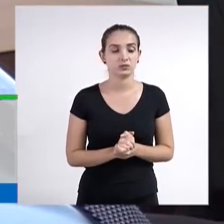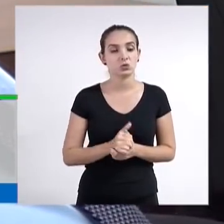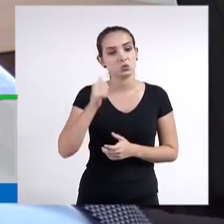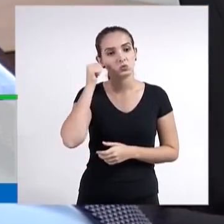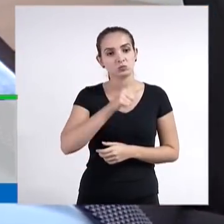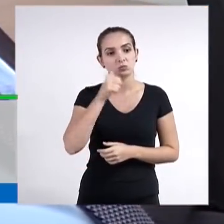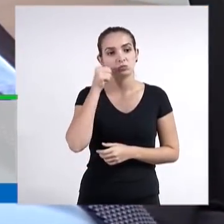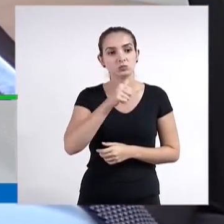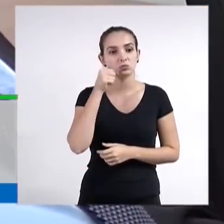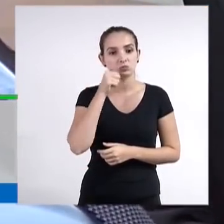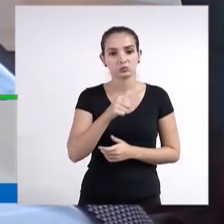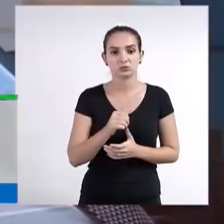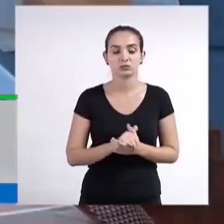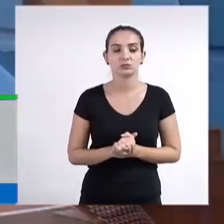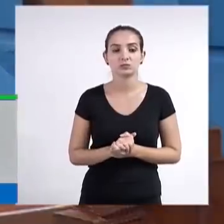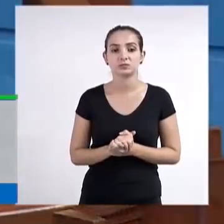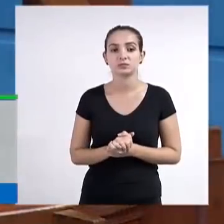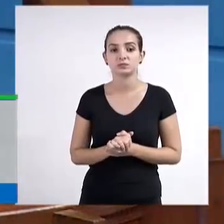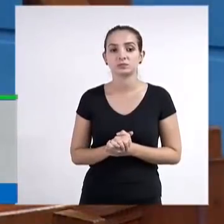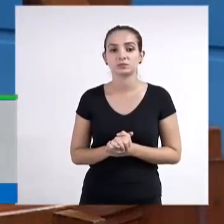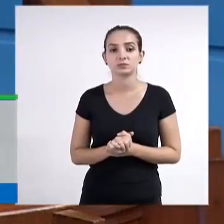As mulheres.